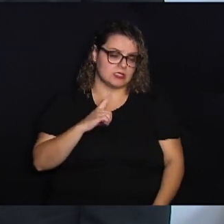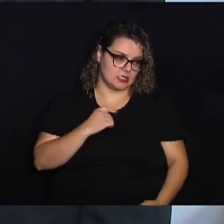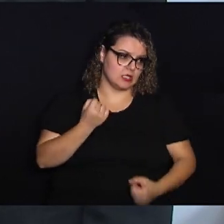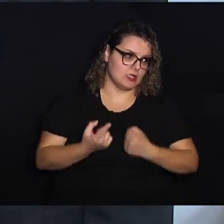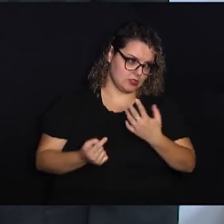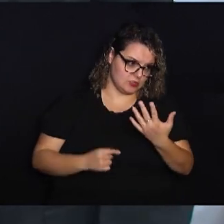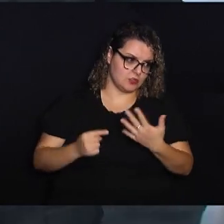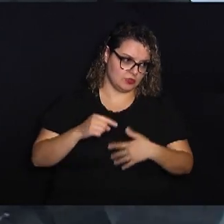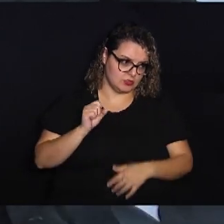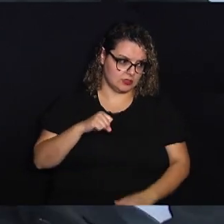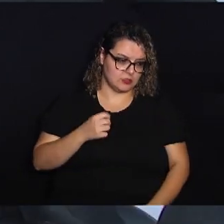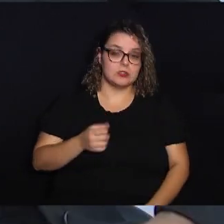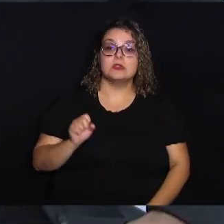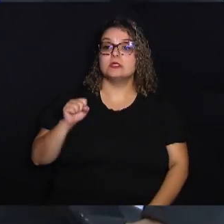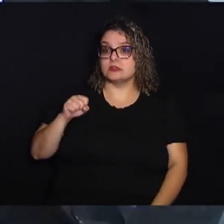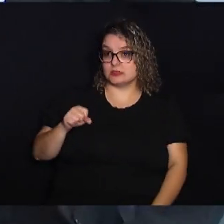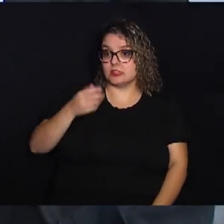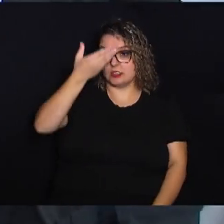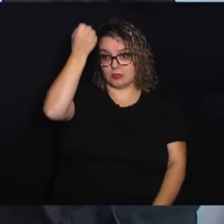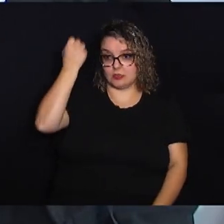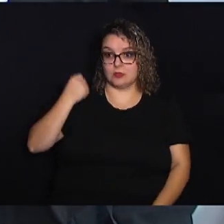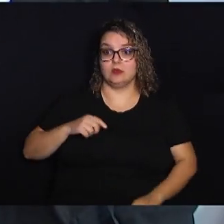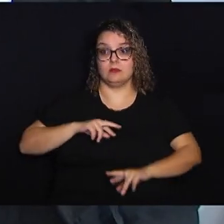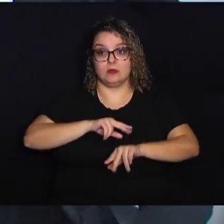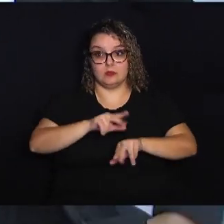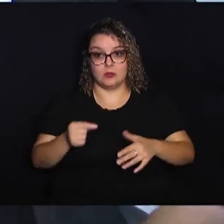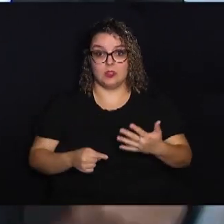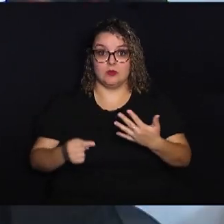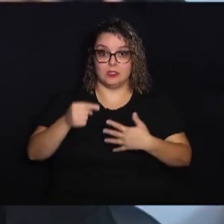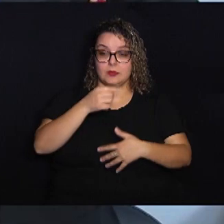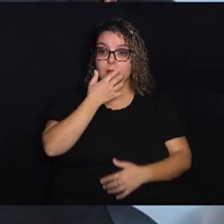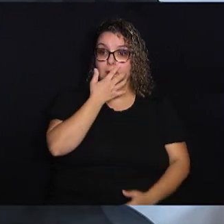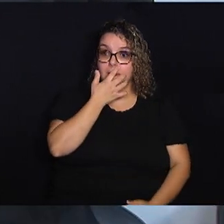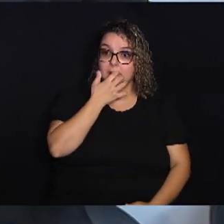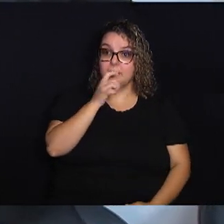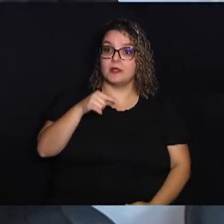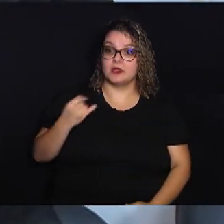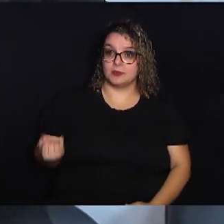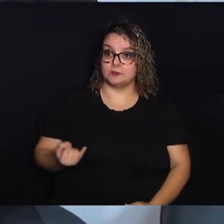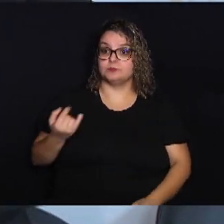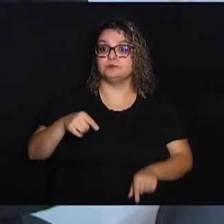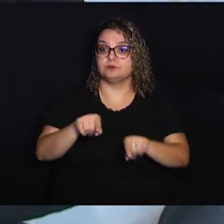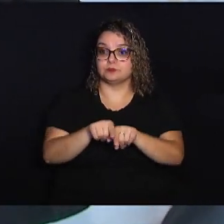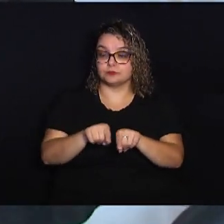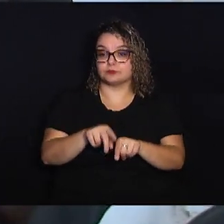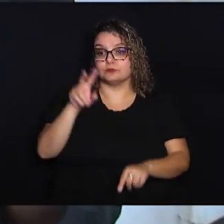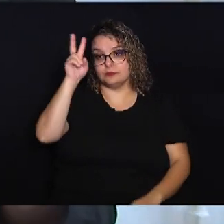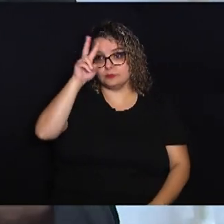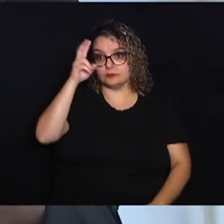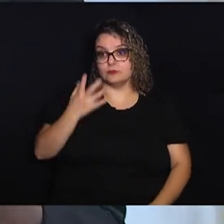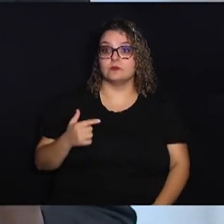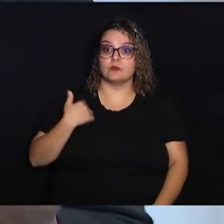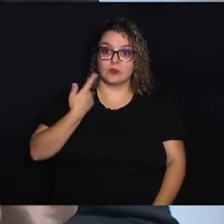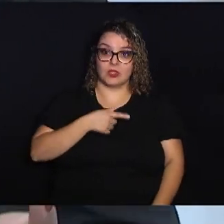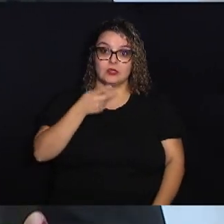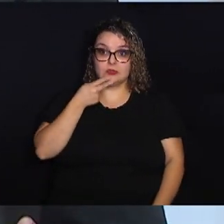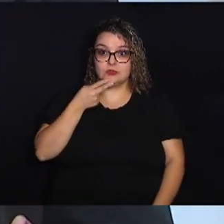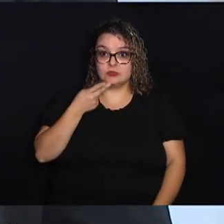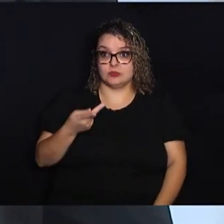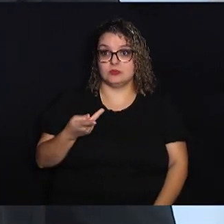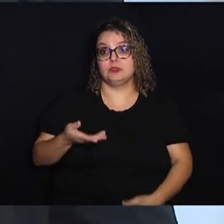requisitos, né? Isso mesmo, Rúbia, nós temos vários requisitos e é importante, inclusive, lembrar aqui que nós vamos falar das